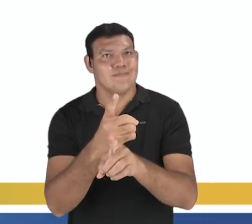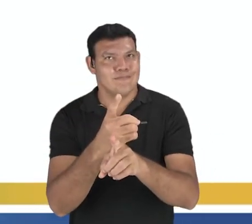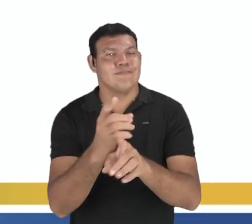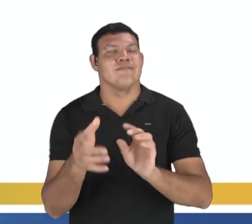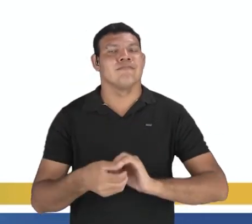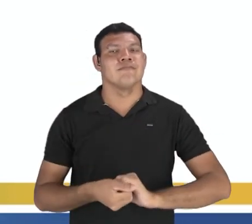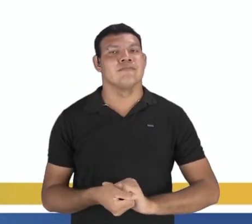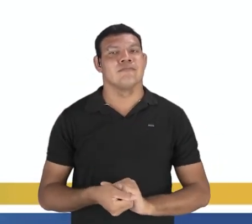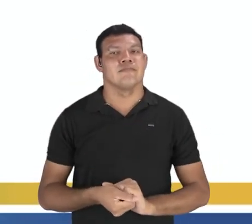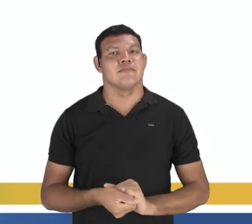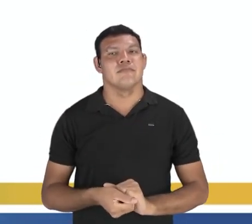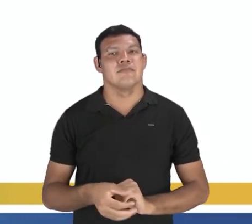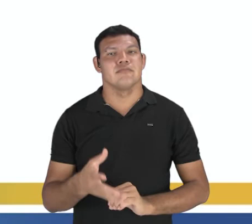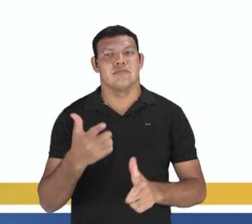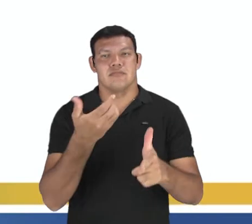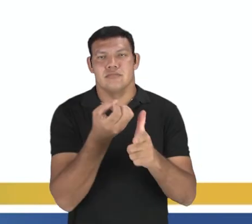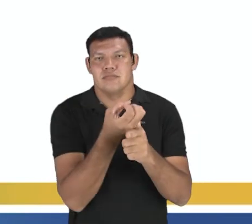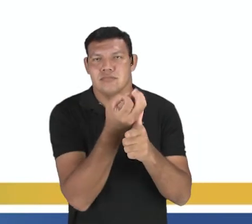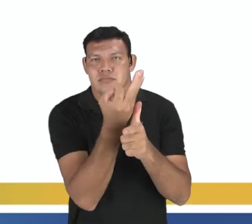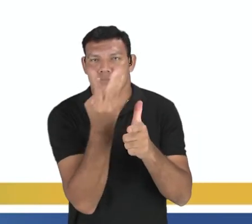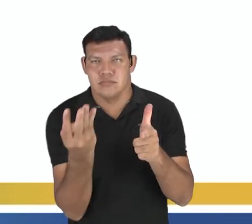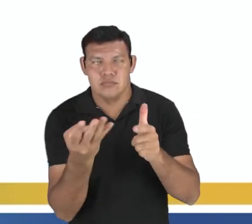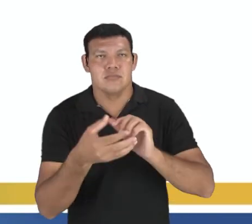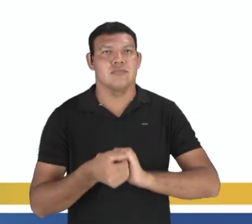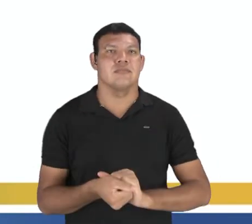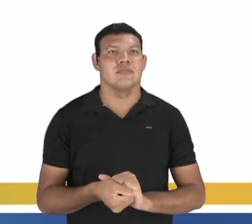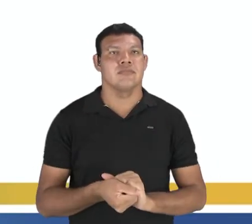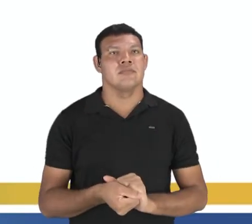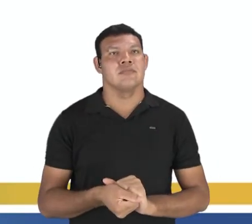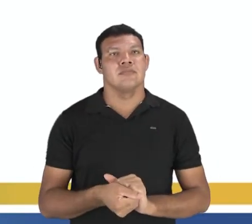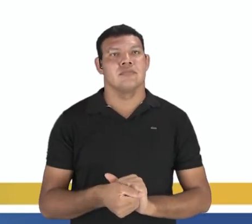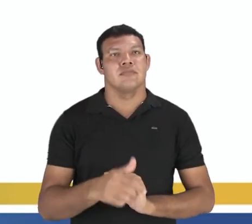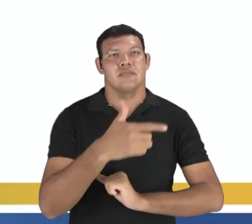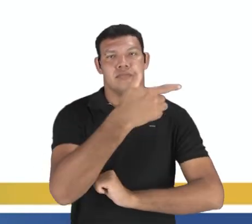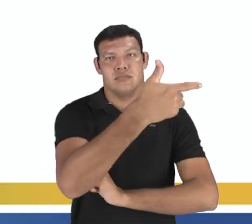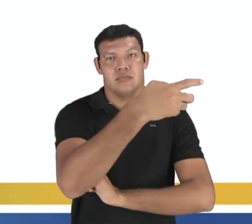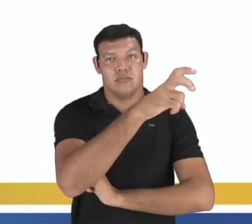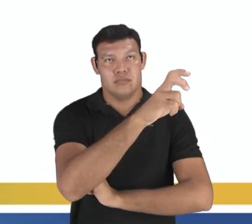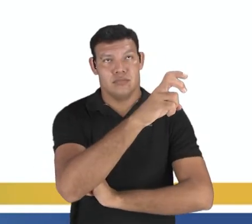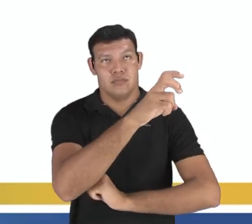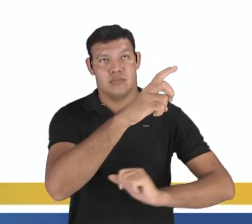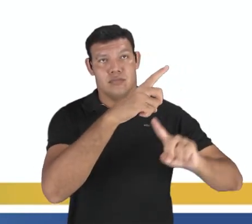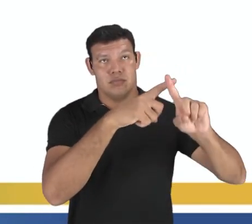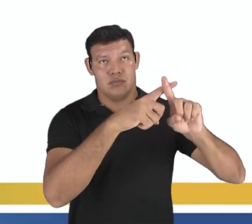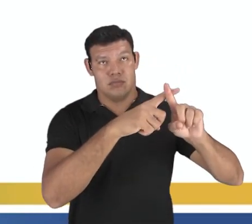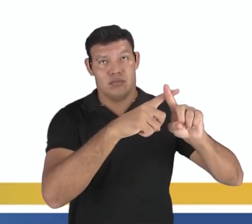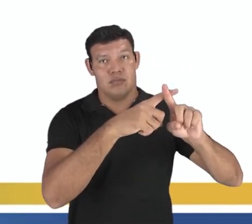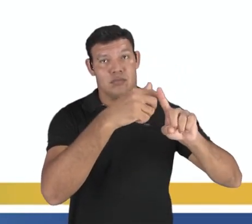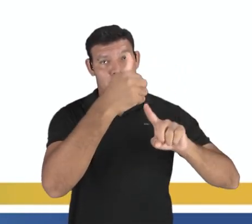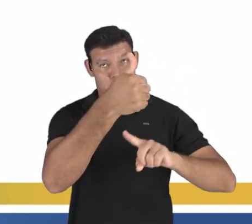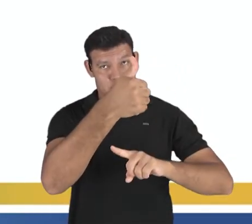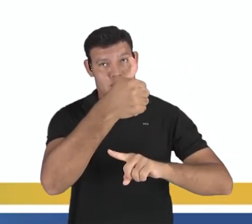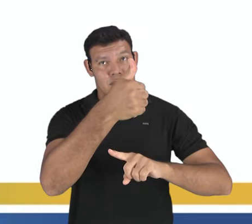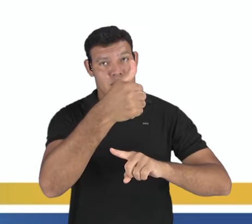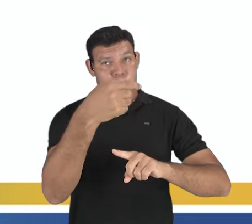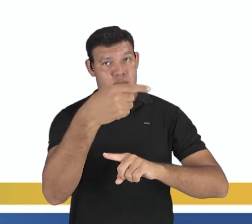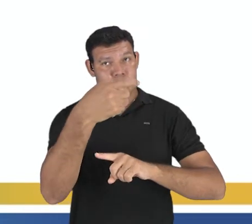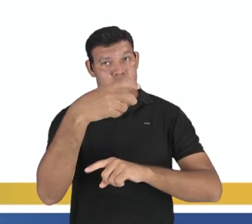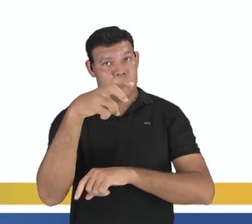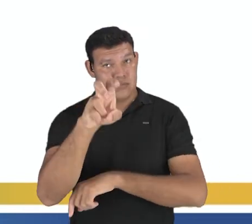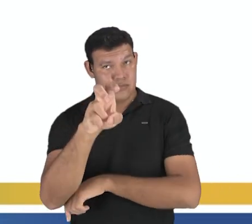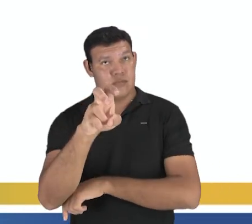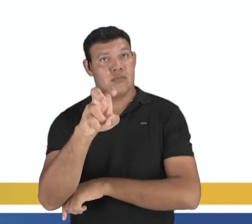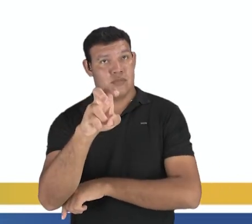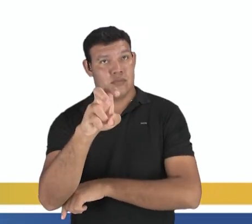expressão numérica. Então nesse caso nós temos aí 25 vezes 1